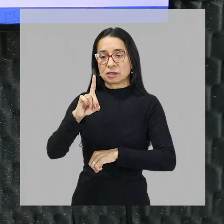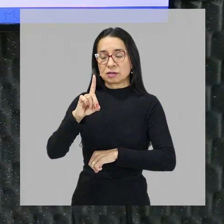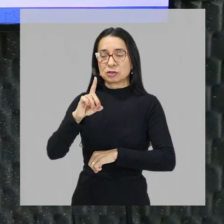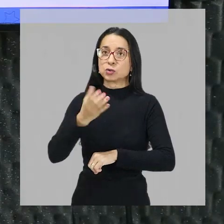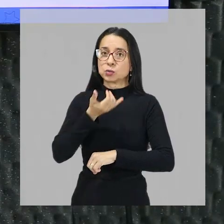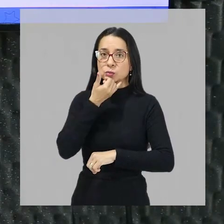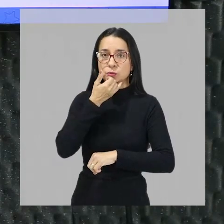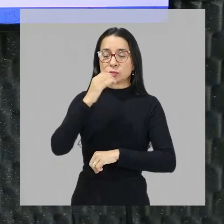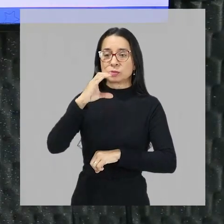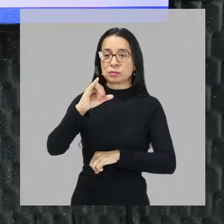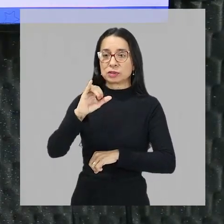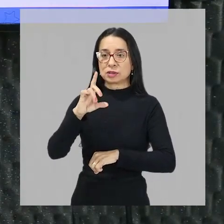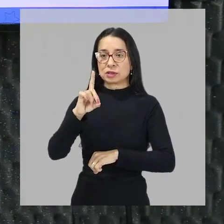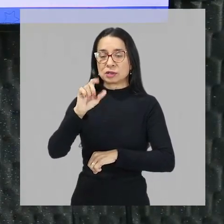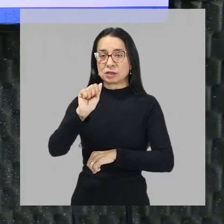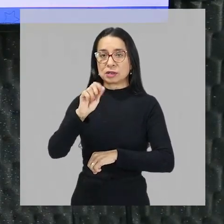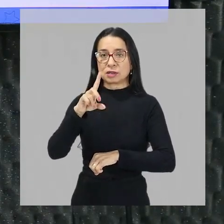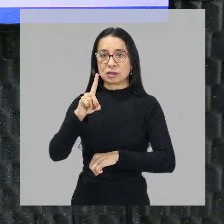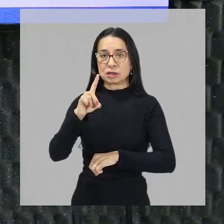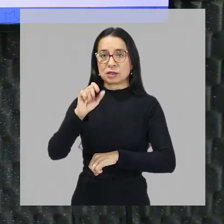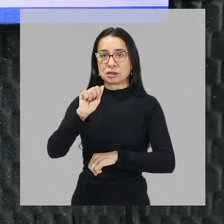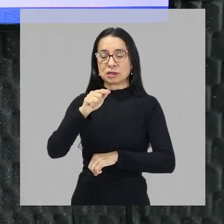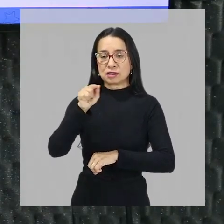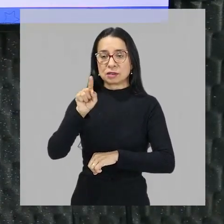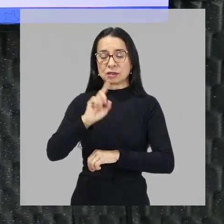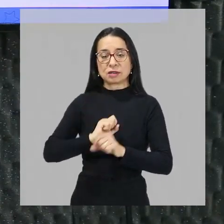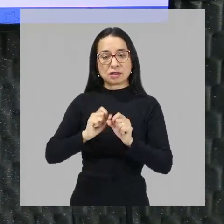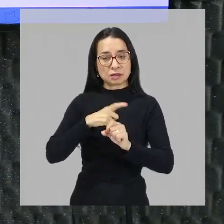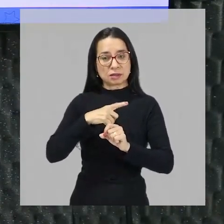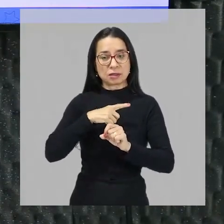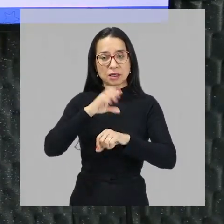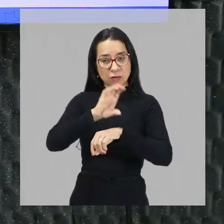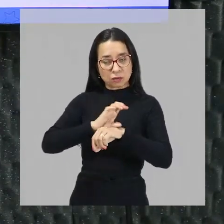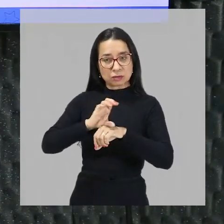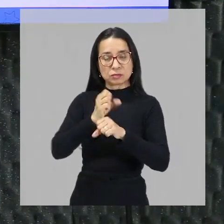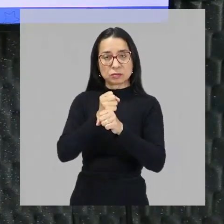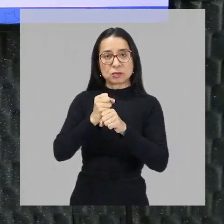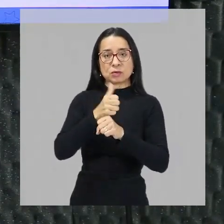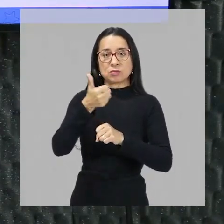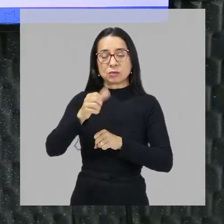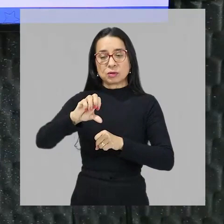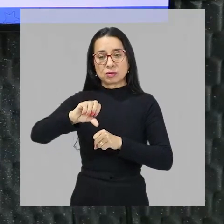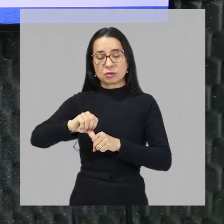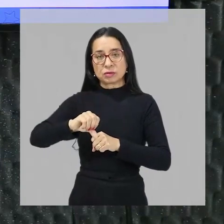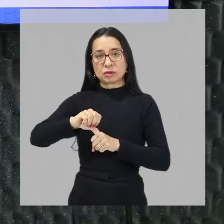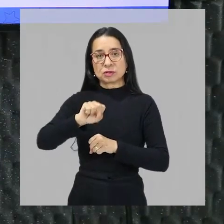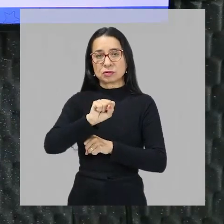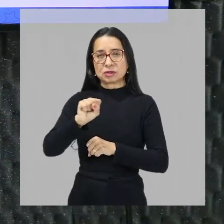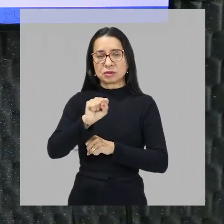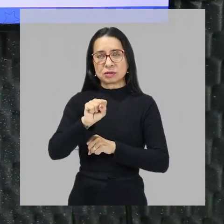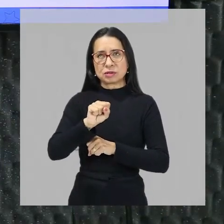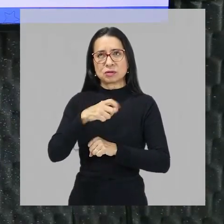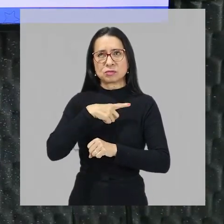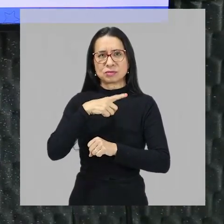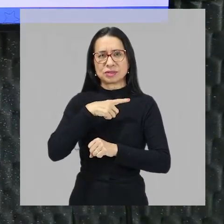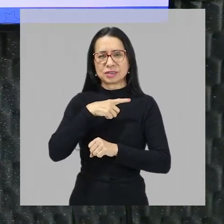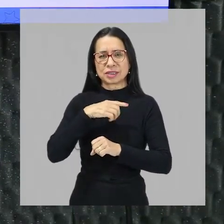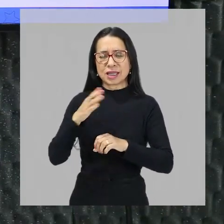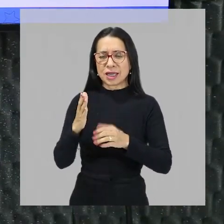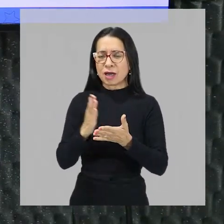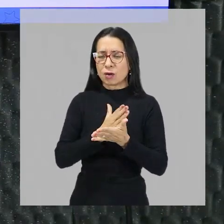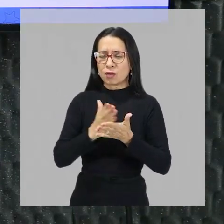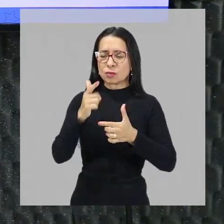evidentemente, a Constituição de 1988, que acabou deixando alguns entulhos